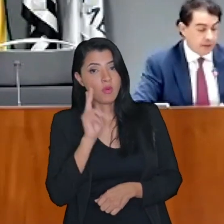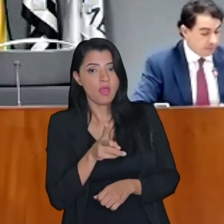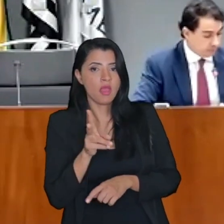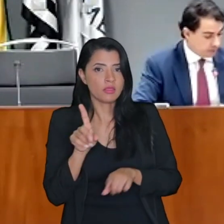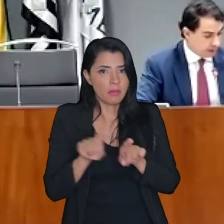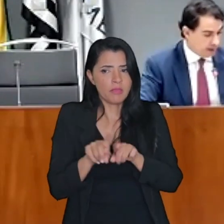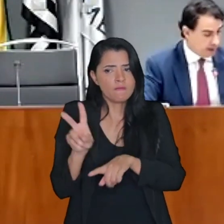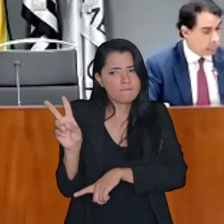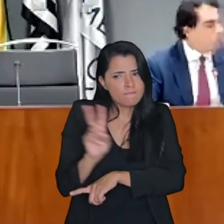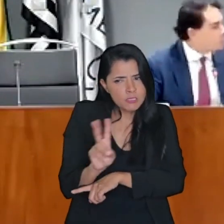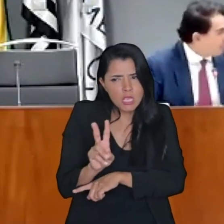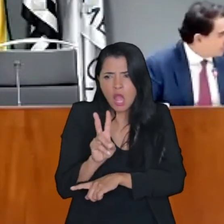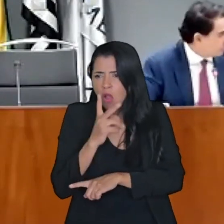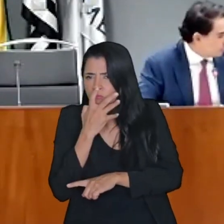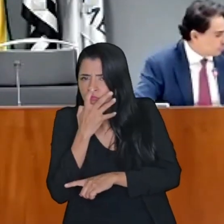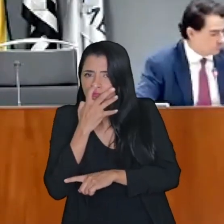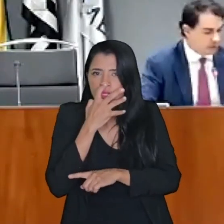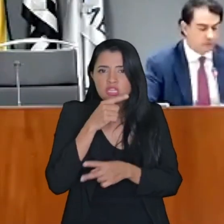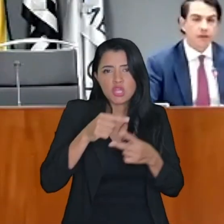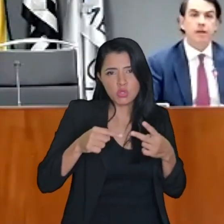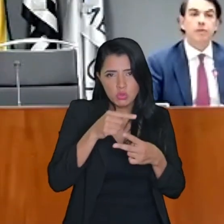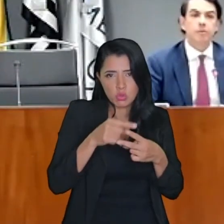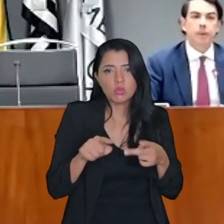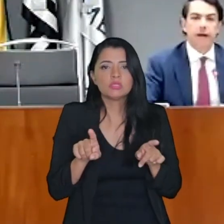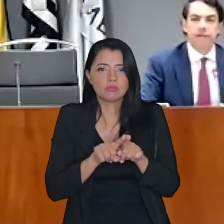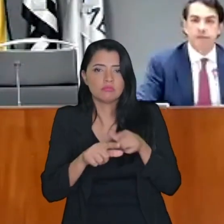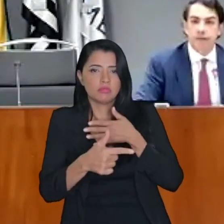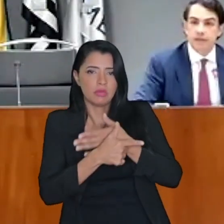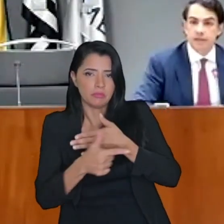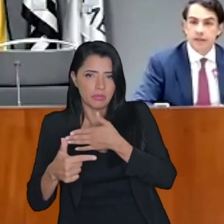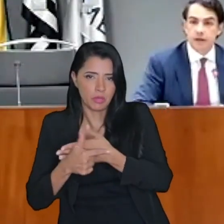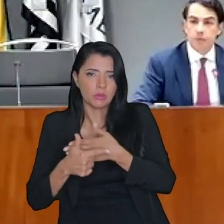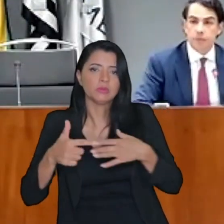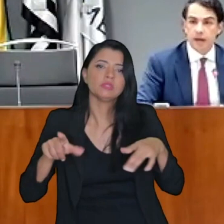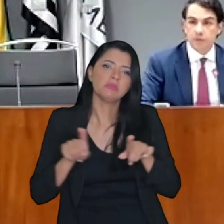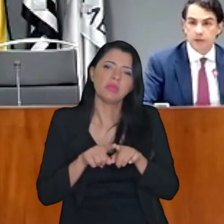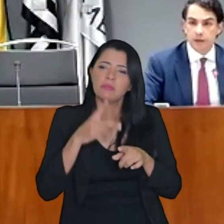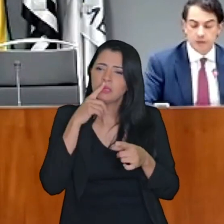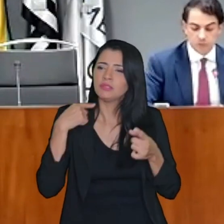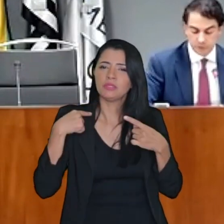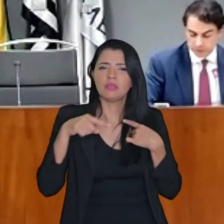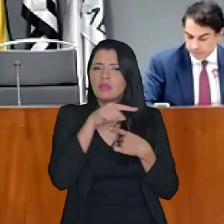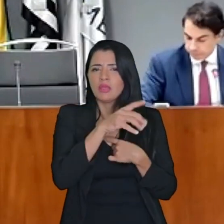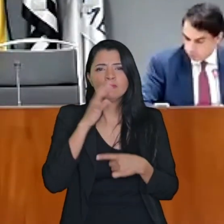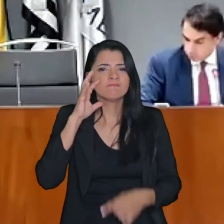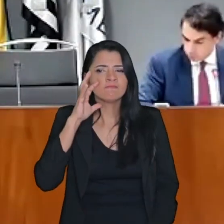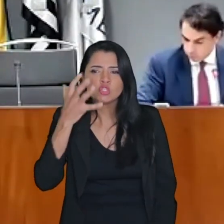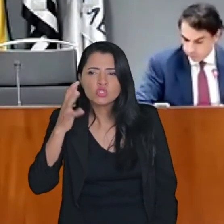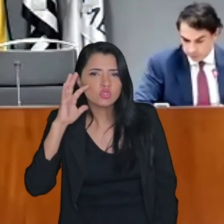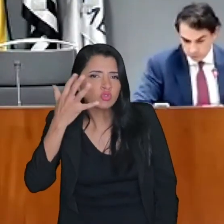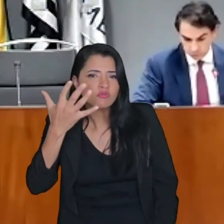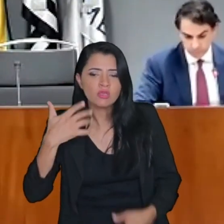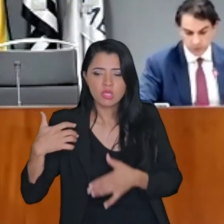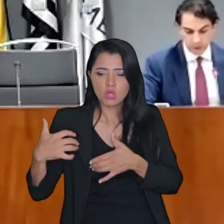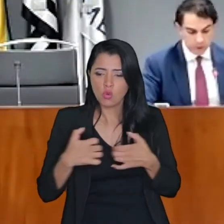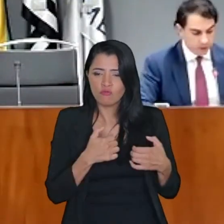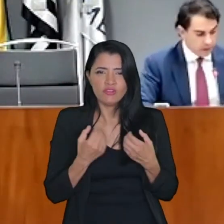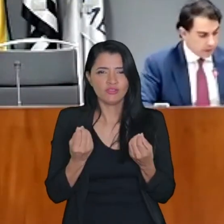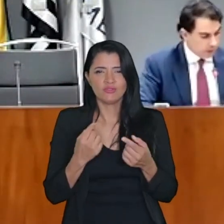fiscal da lei, ele acumula essas duas funções. Me parece seria inapropriado que ele resolvesse os